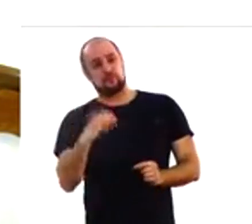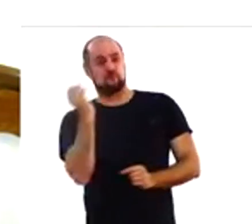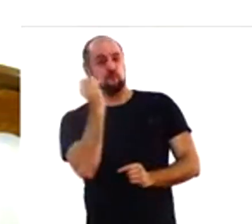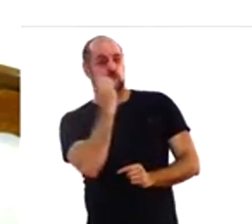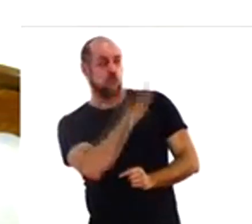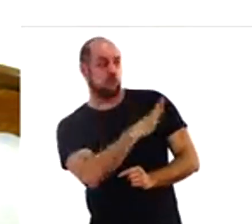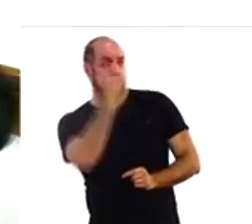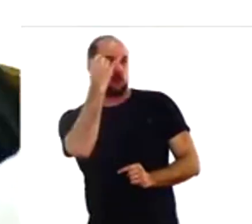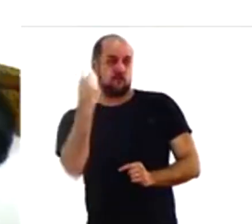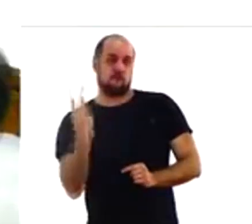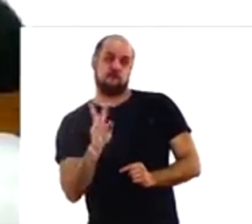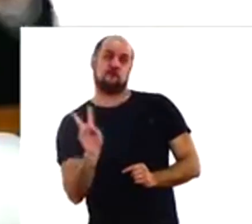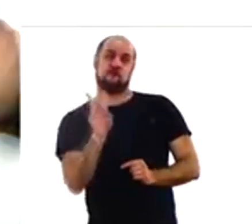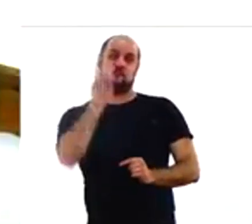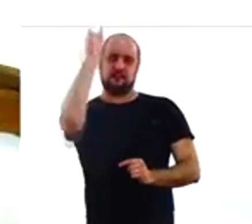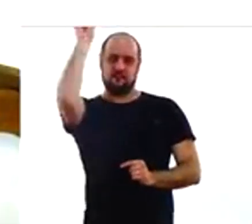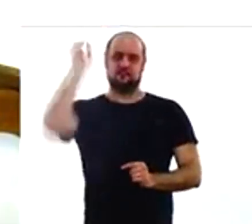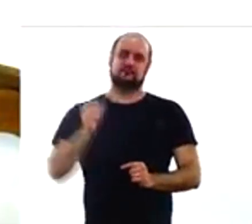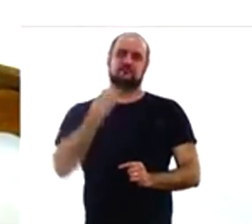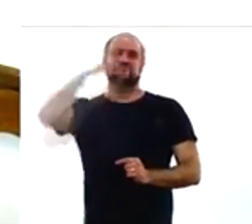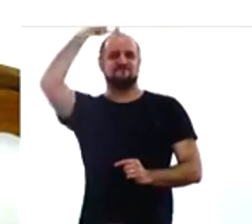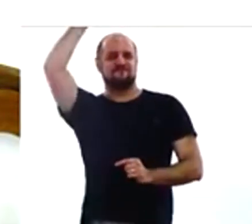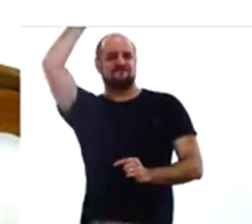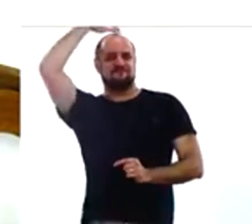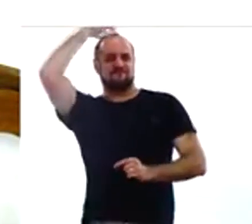valor. O Espírito Santo é que nos